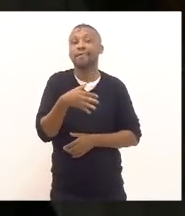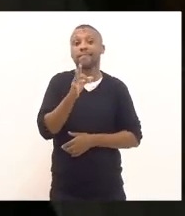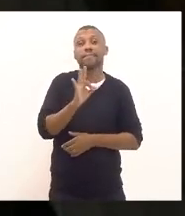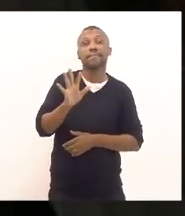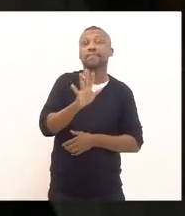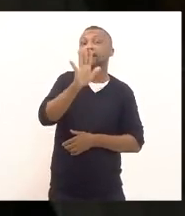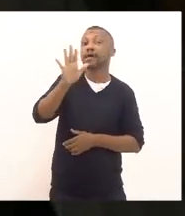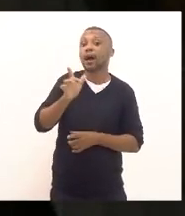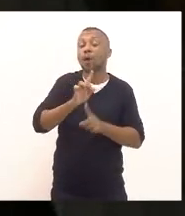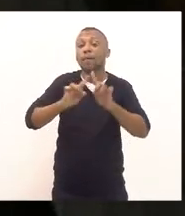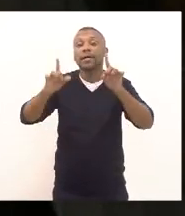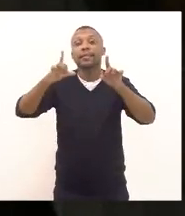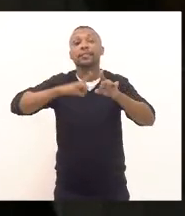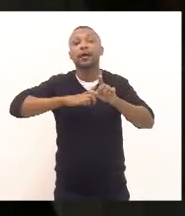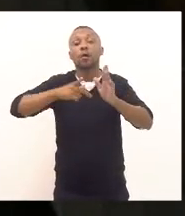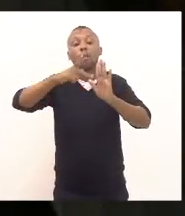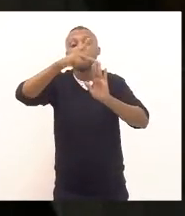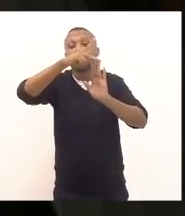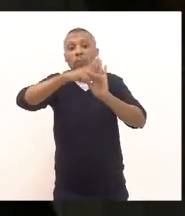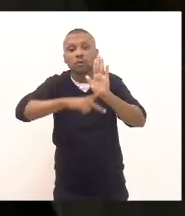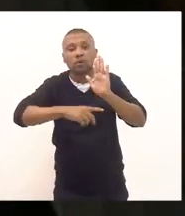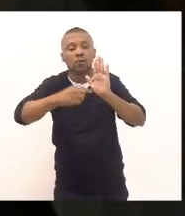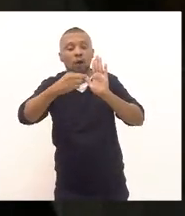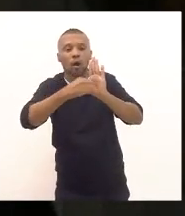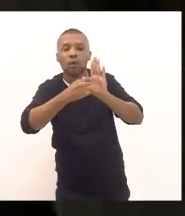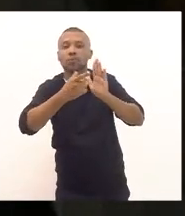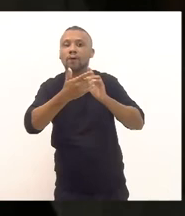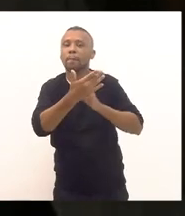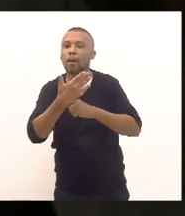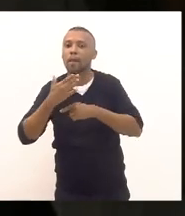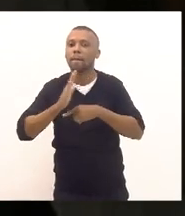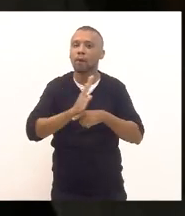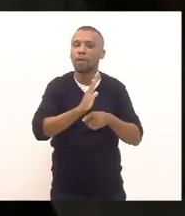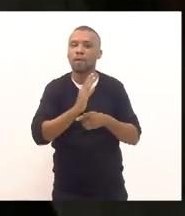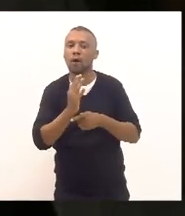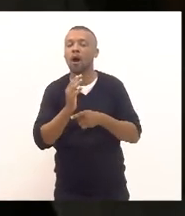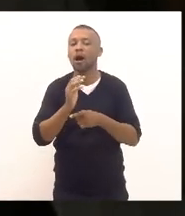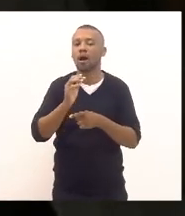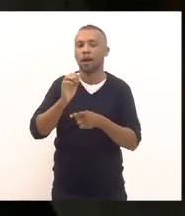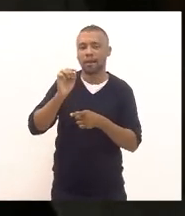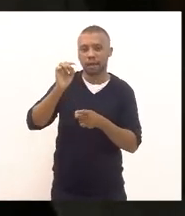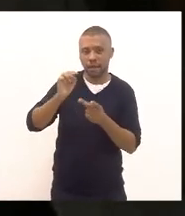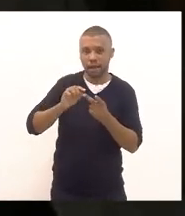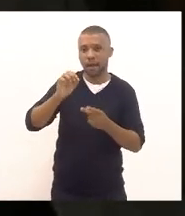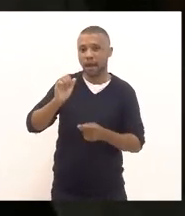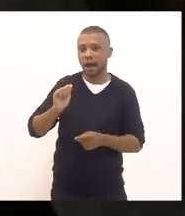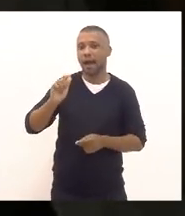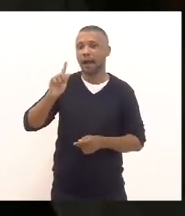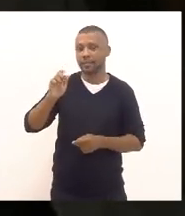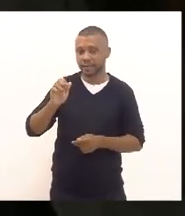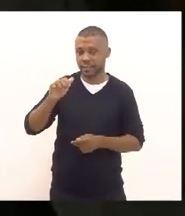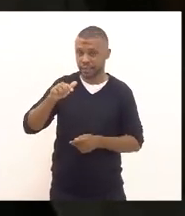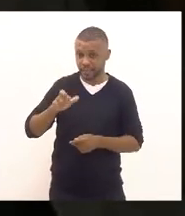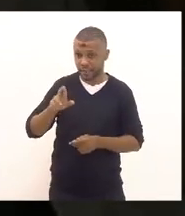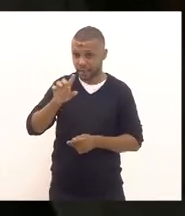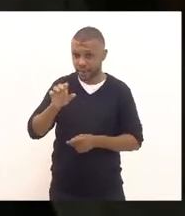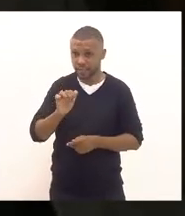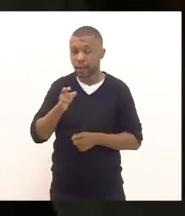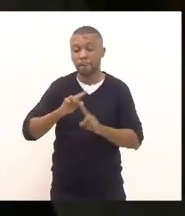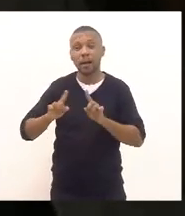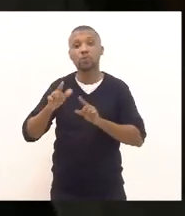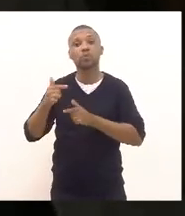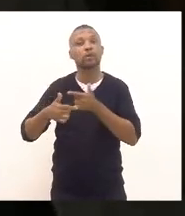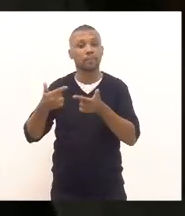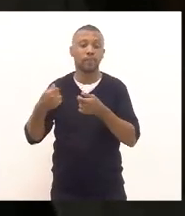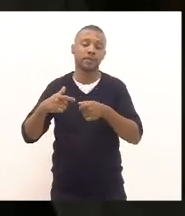Federal mas existe o protocolo de cooperação entre ANEL Agência reguladora Nacional EA Gênese agora o estado precisa ser